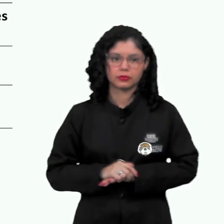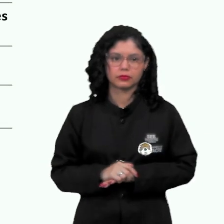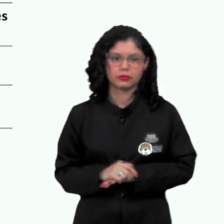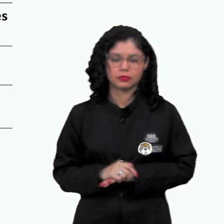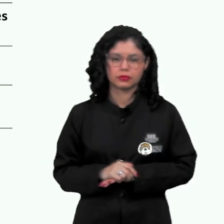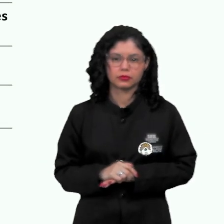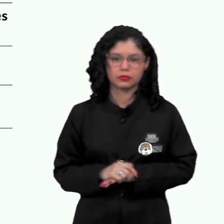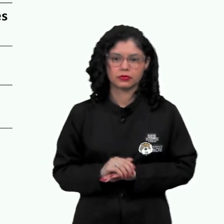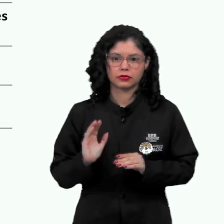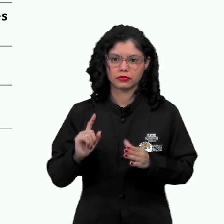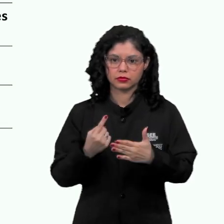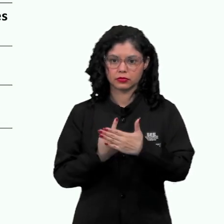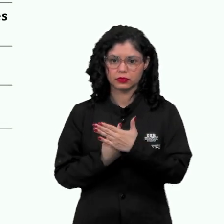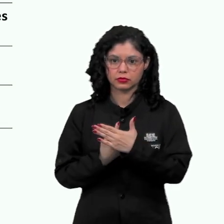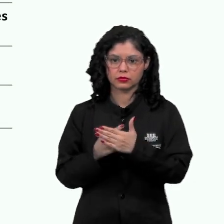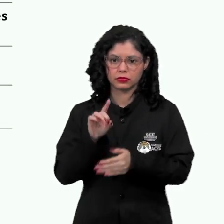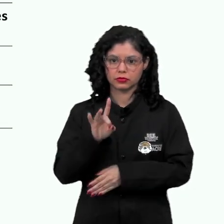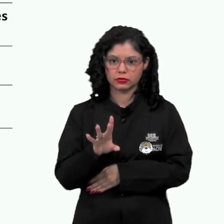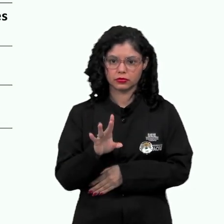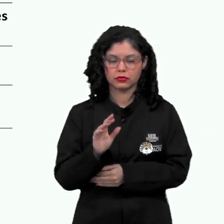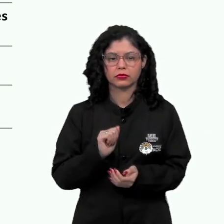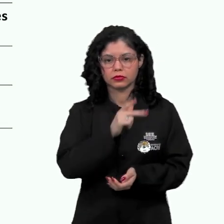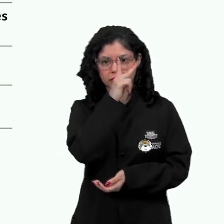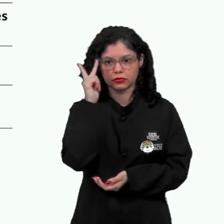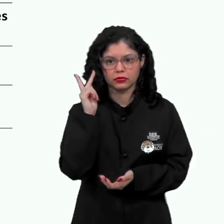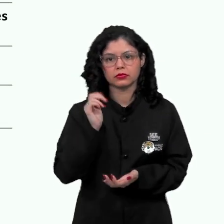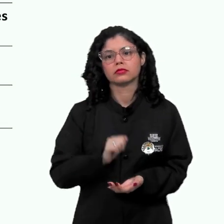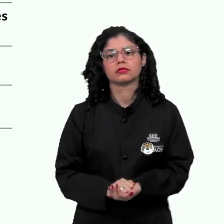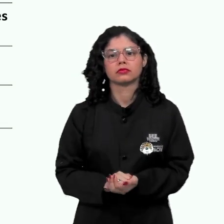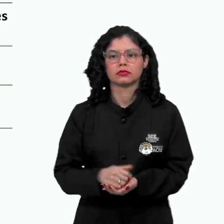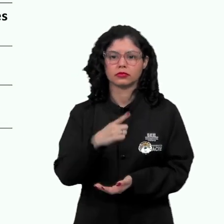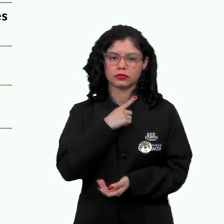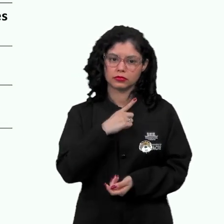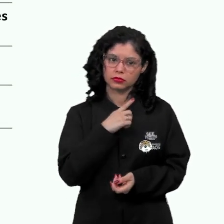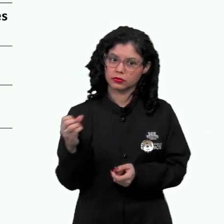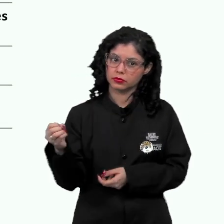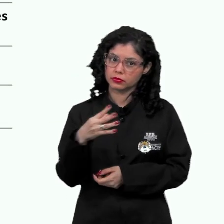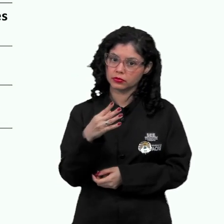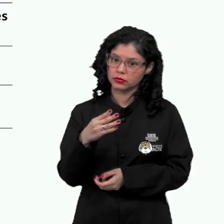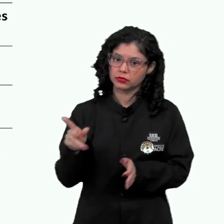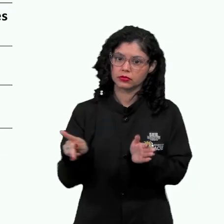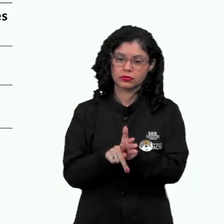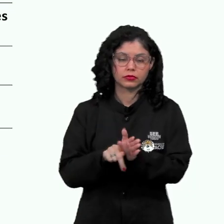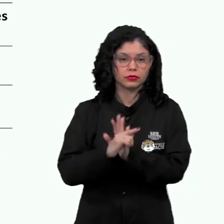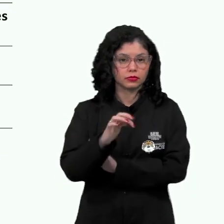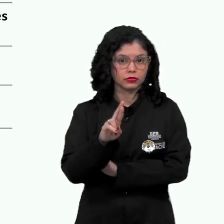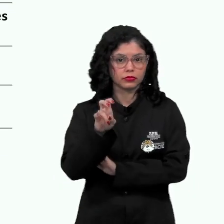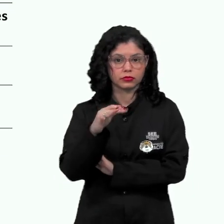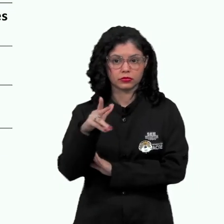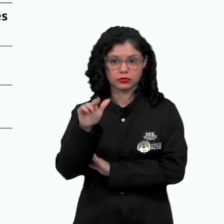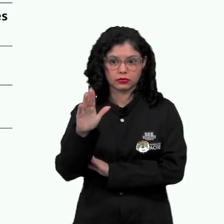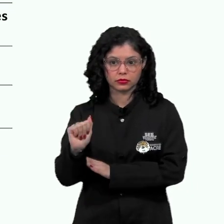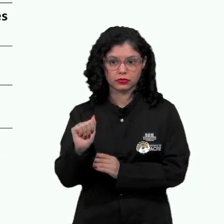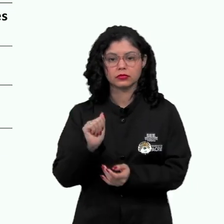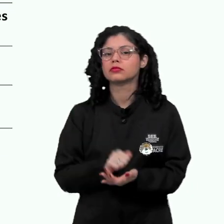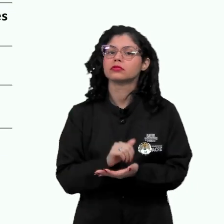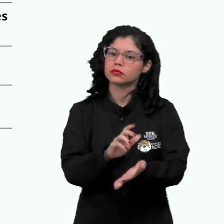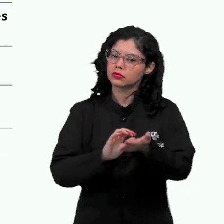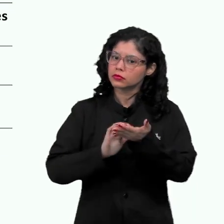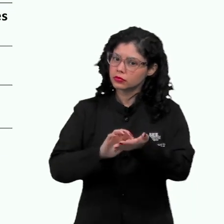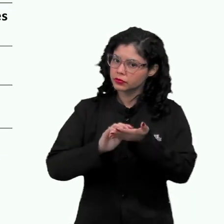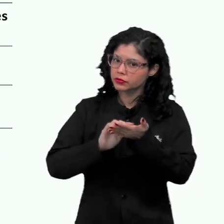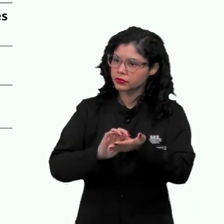mais restrita às grandes mídias. Nós temos uma nova circulação, que é a circulação